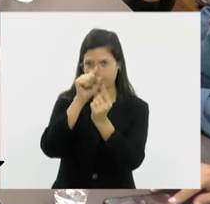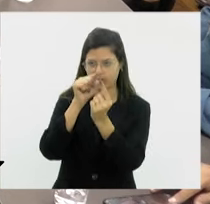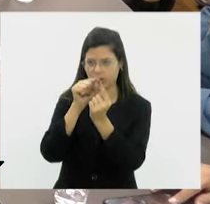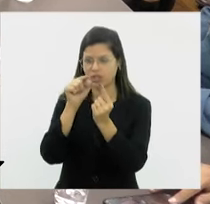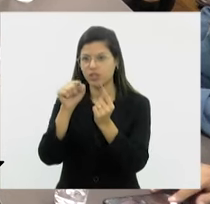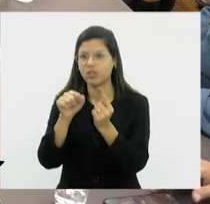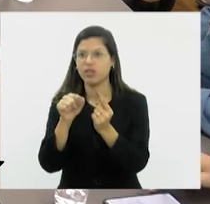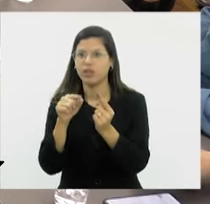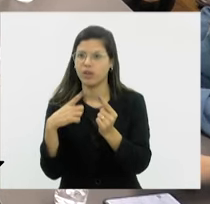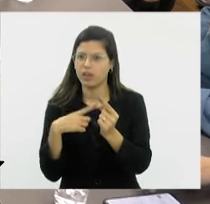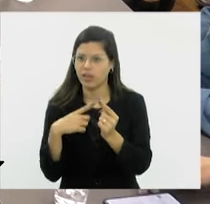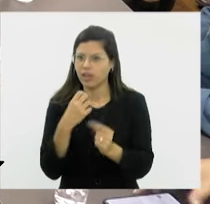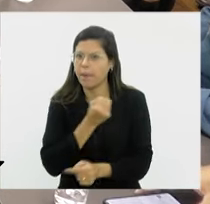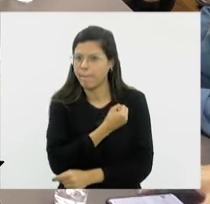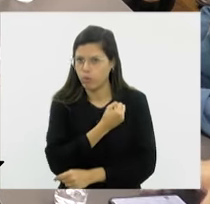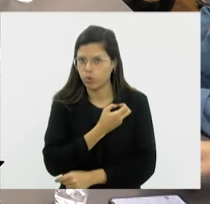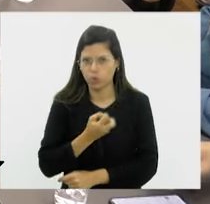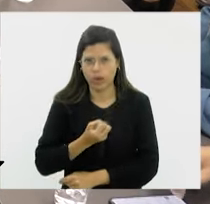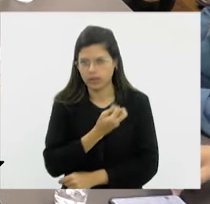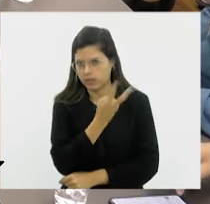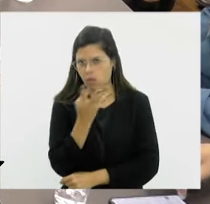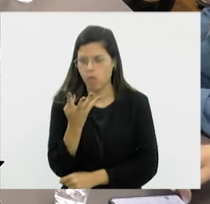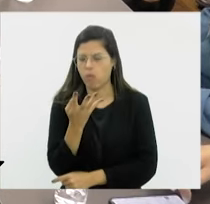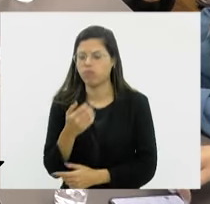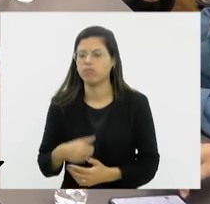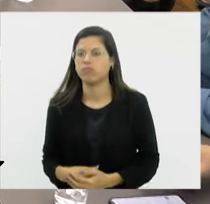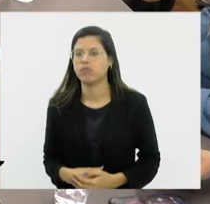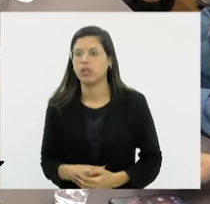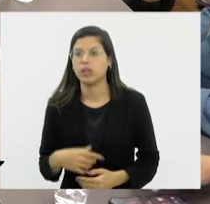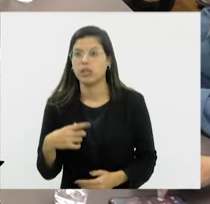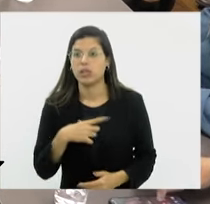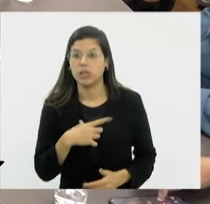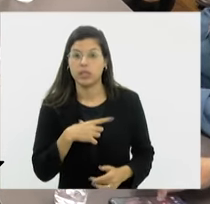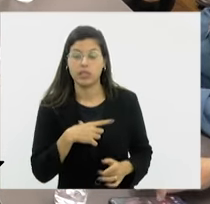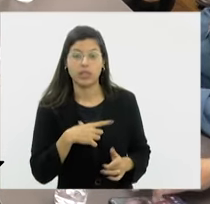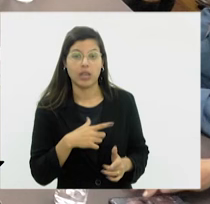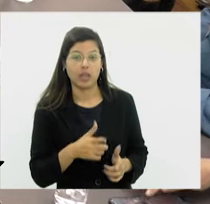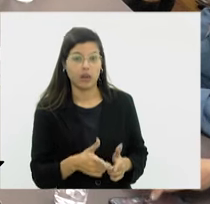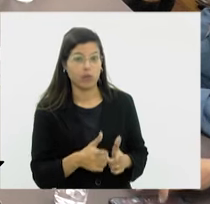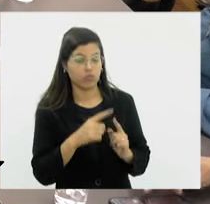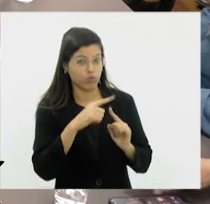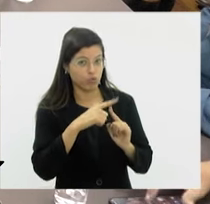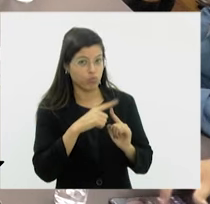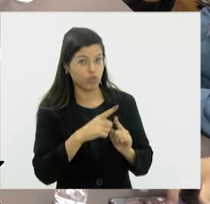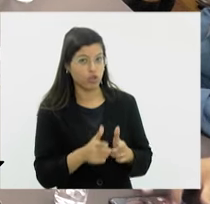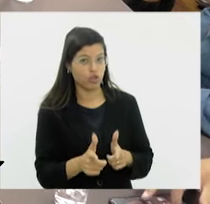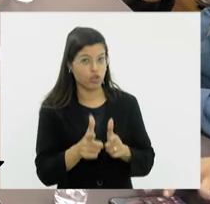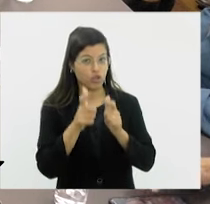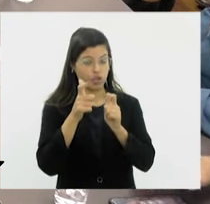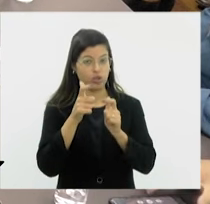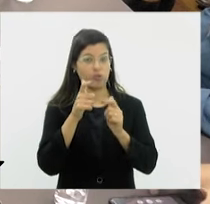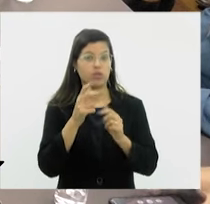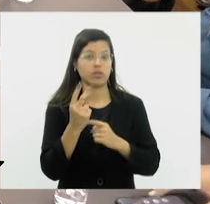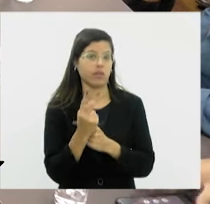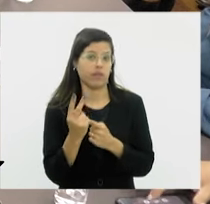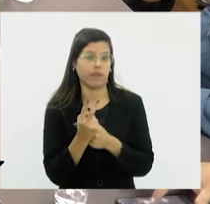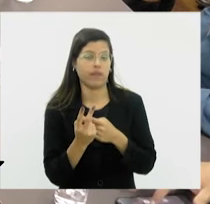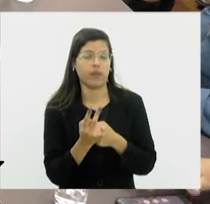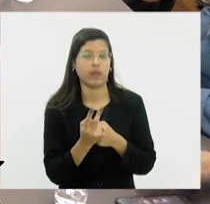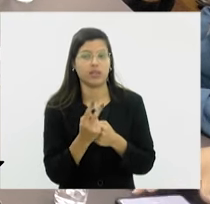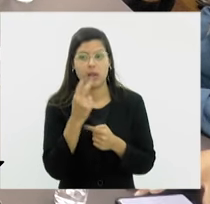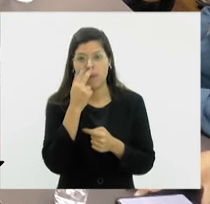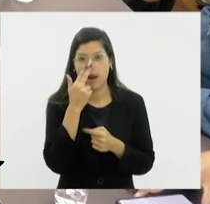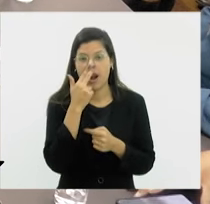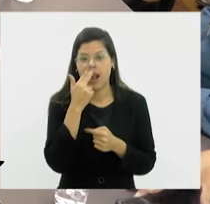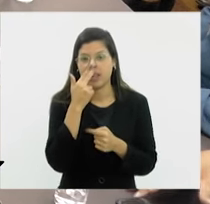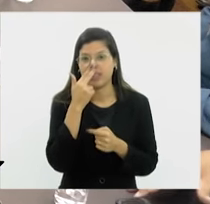pontuação feita e a quantidade de disparos. E a modalidade de tiro de defesa é uma simulação de ambiente, que também tem a